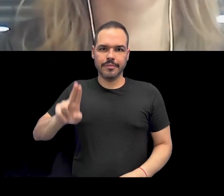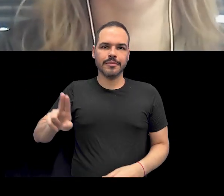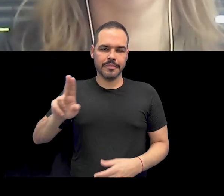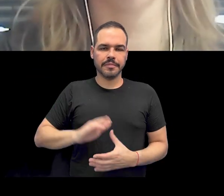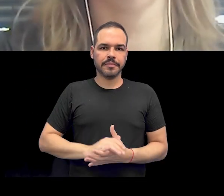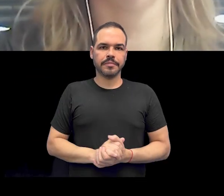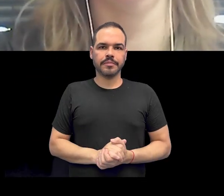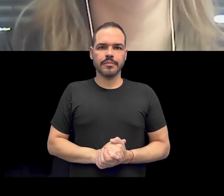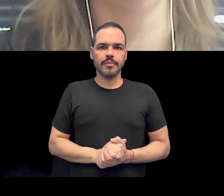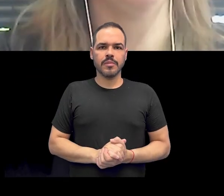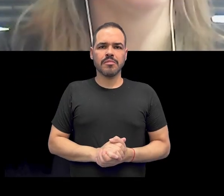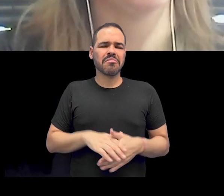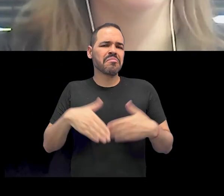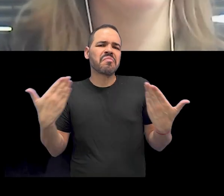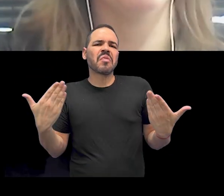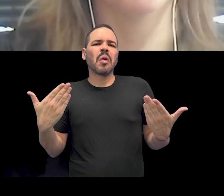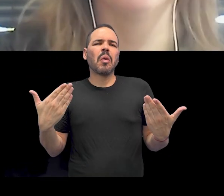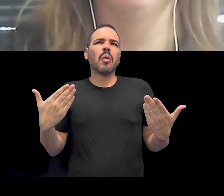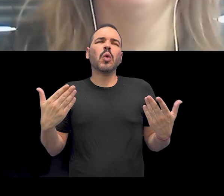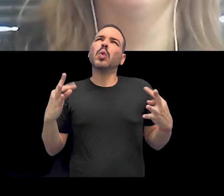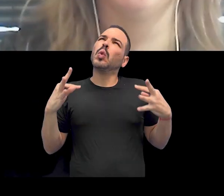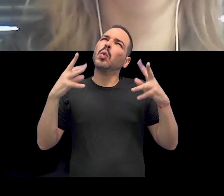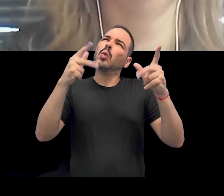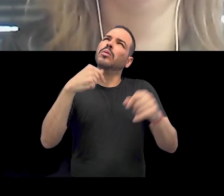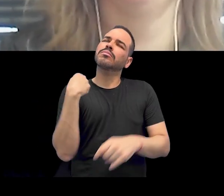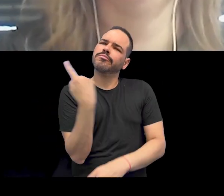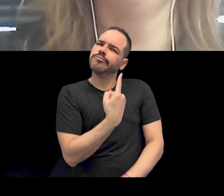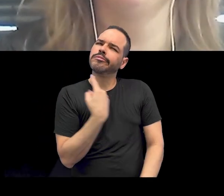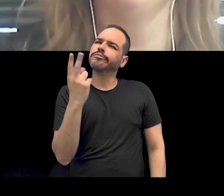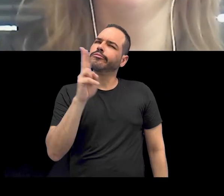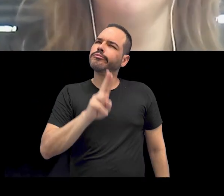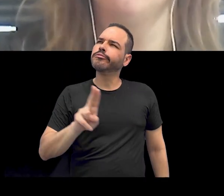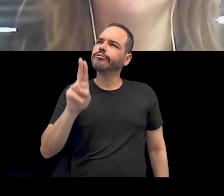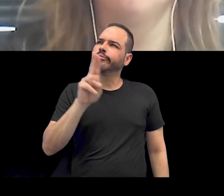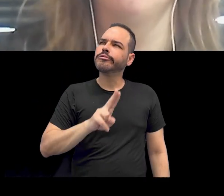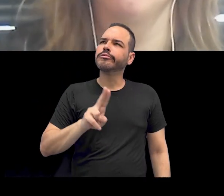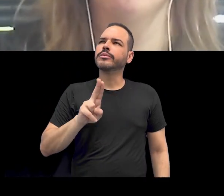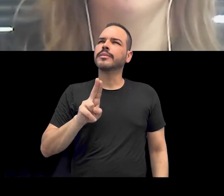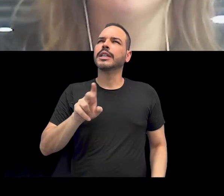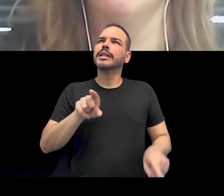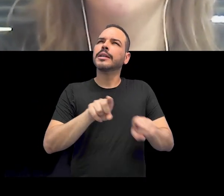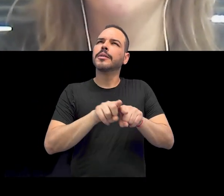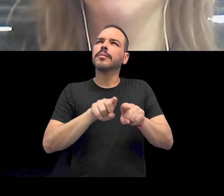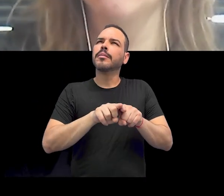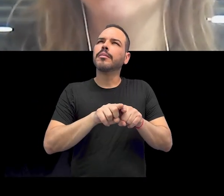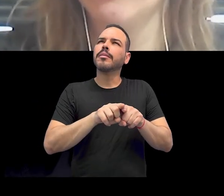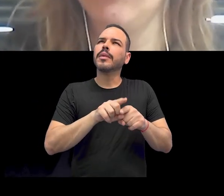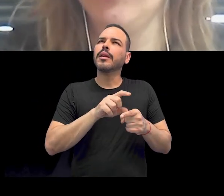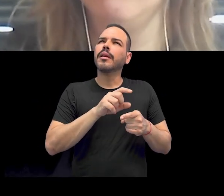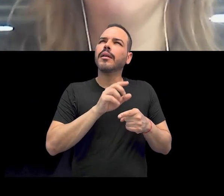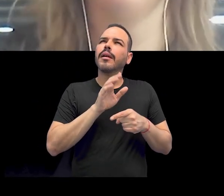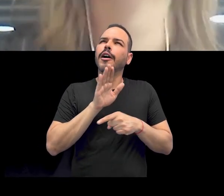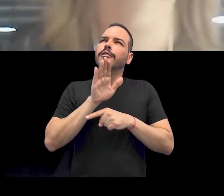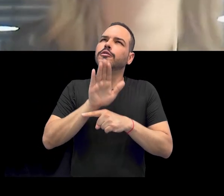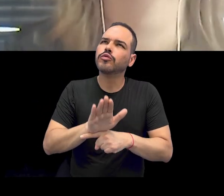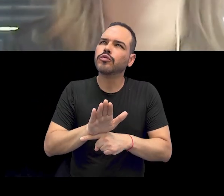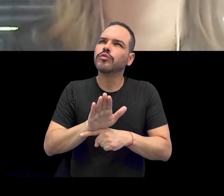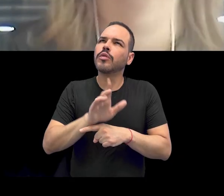O que que é, então? Será que tudo que a gente usa, né, e contribui para alguma funcionalidade é tecnologia